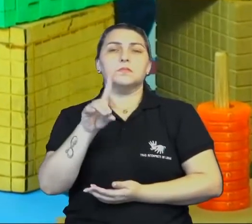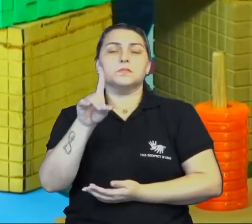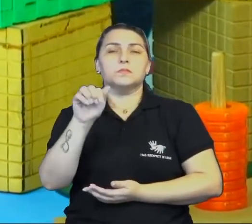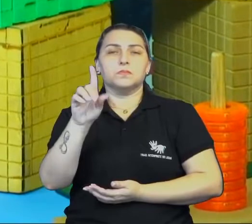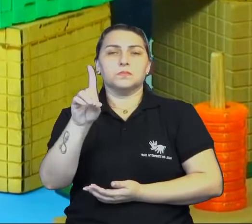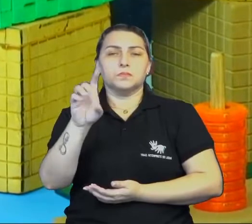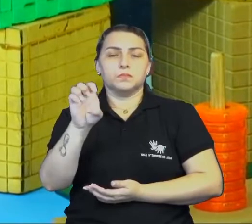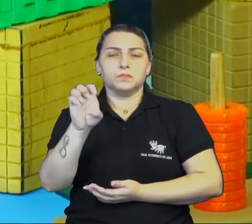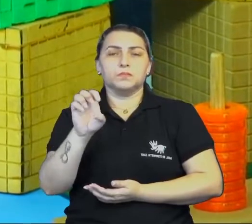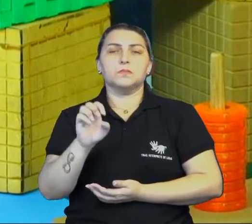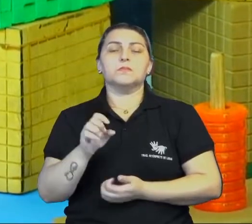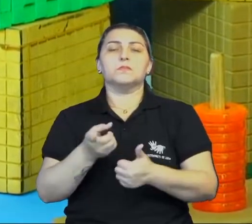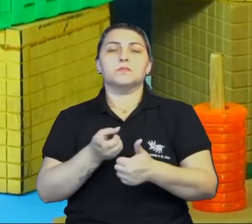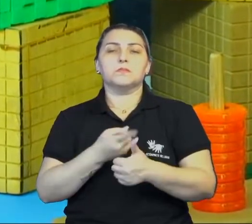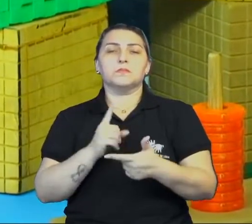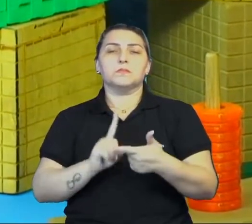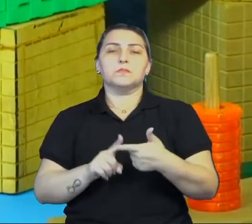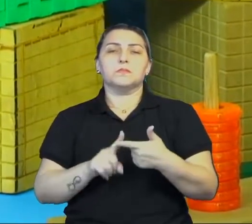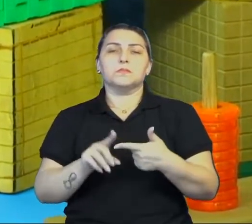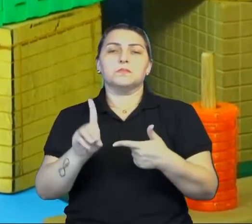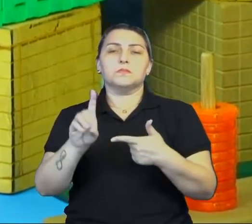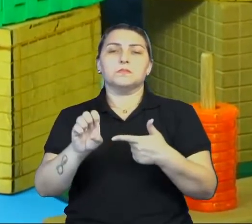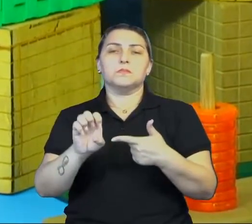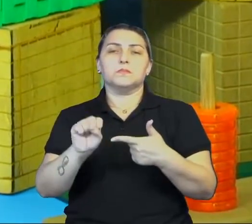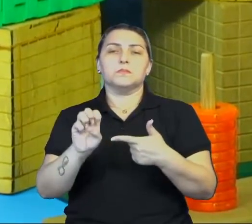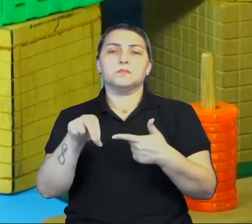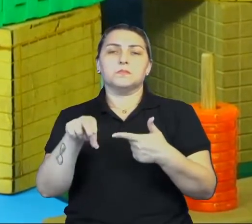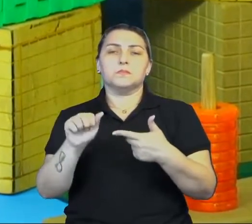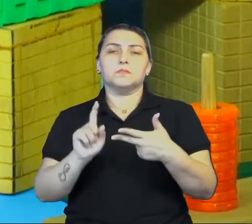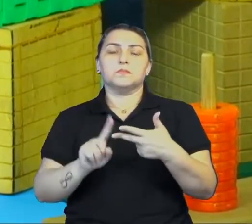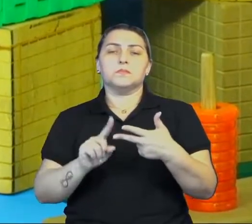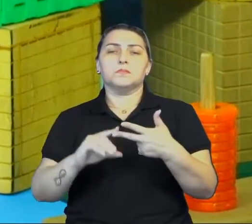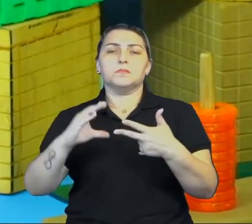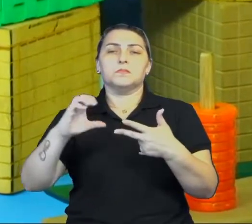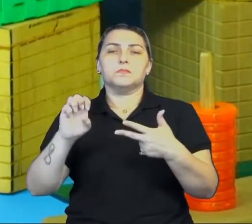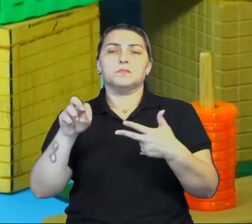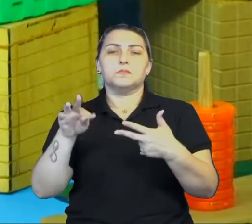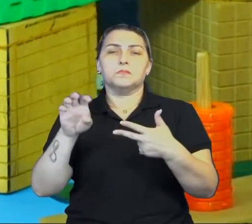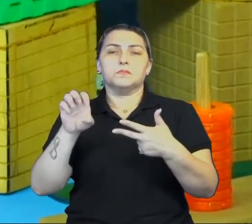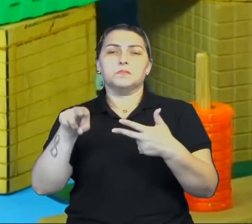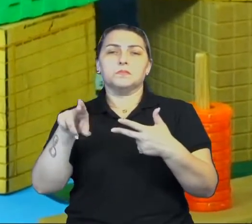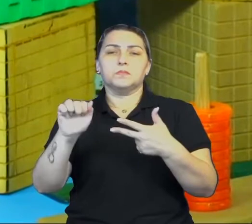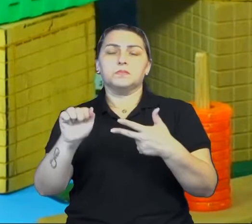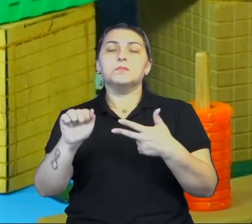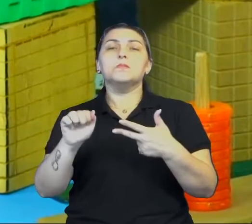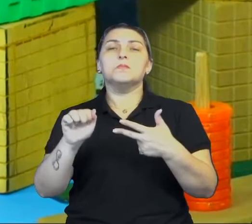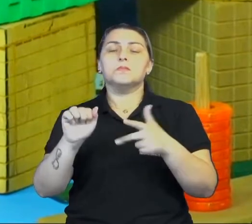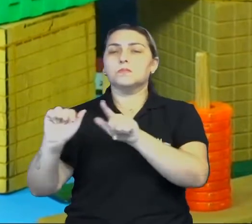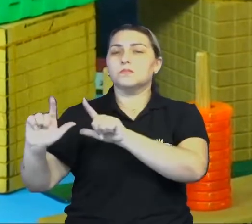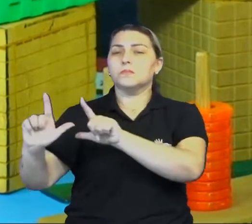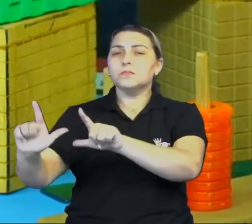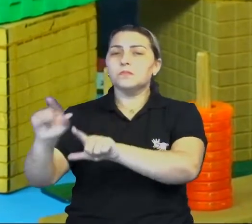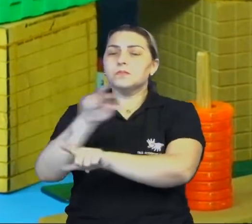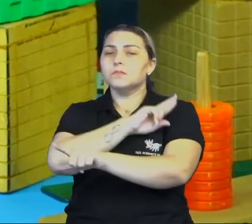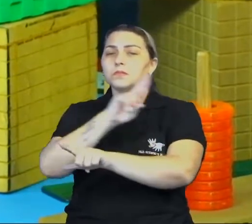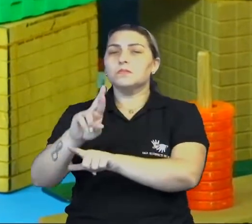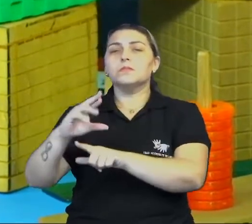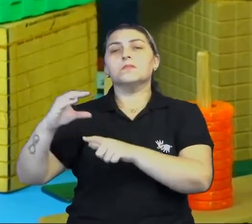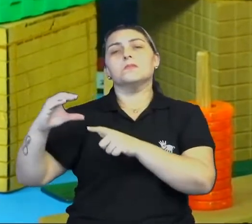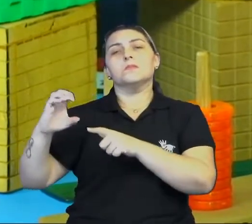unidade, nós vamos ter a dezena e vamos ter a centena. Essa placa aqui, ela representa